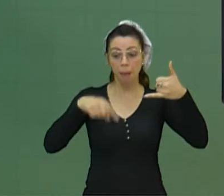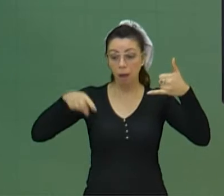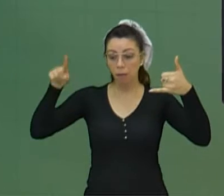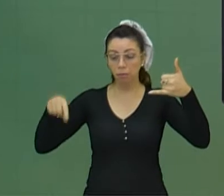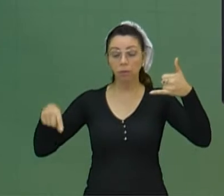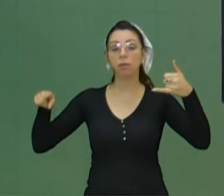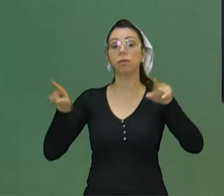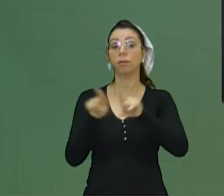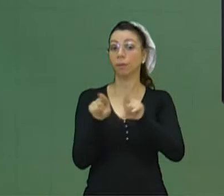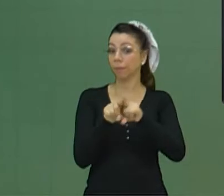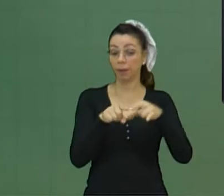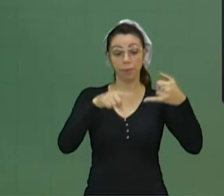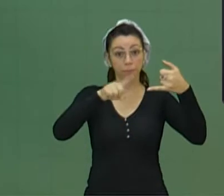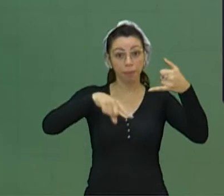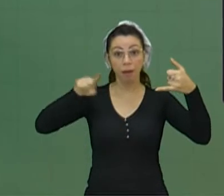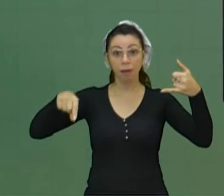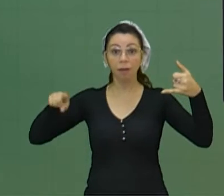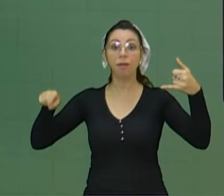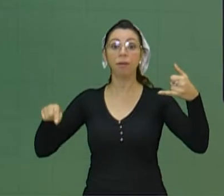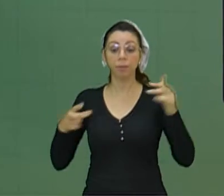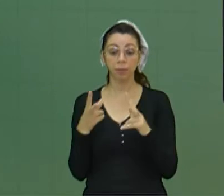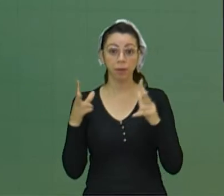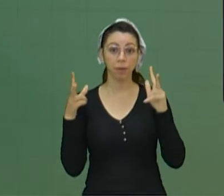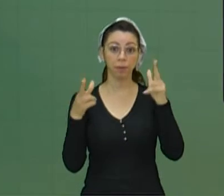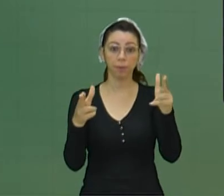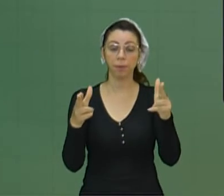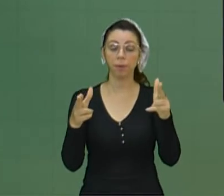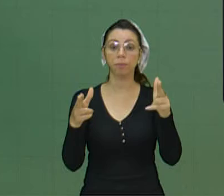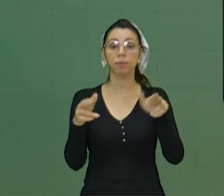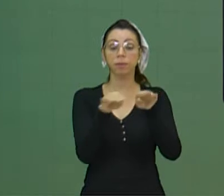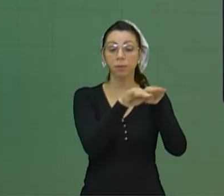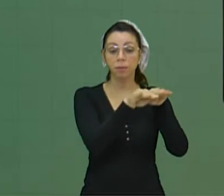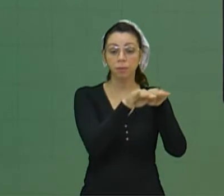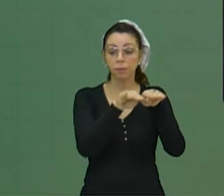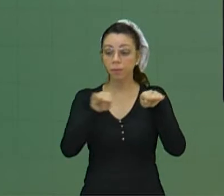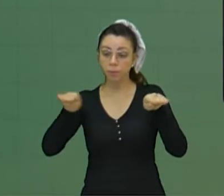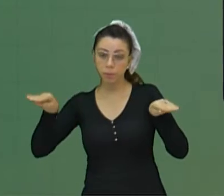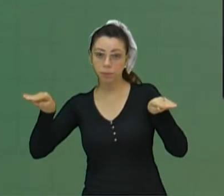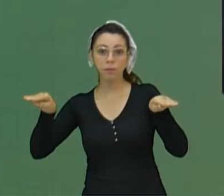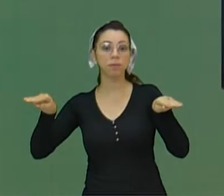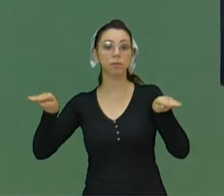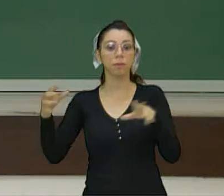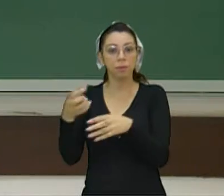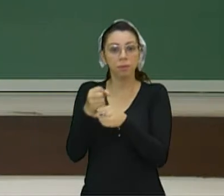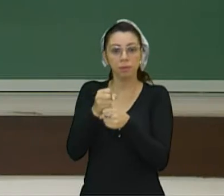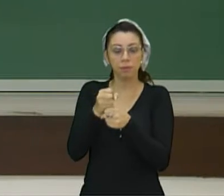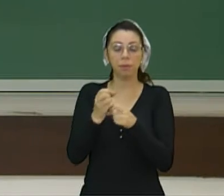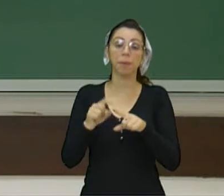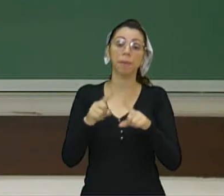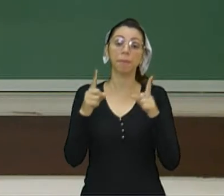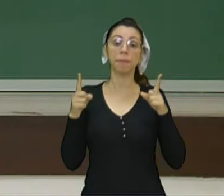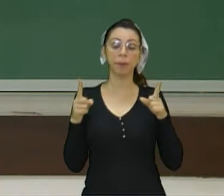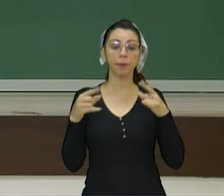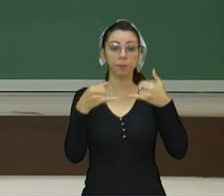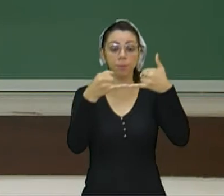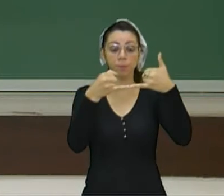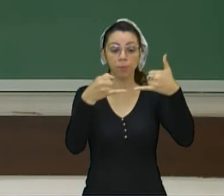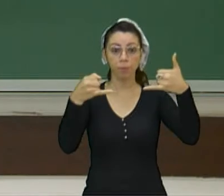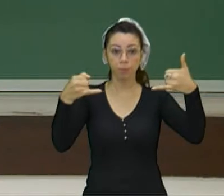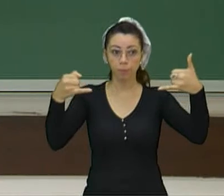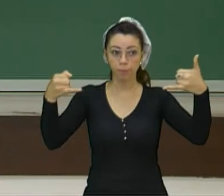maior a corrente, porque existe a proporção para se manter constante a resistência. Só que nos fios